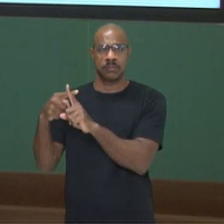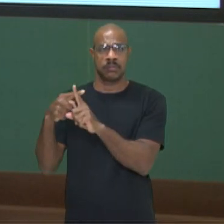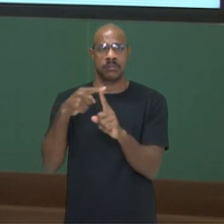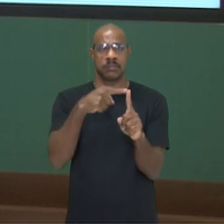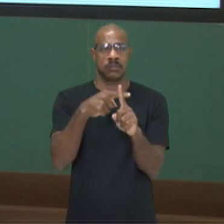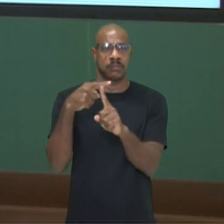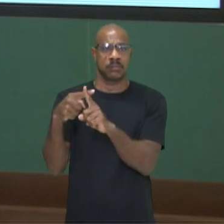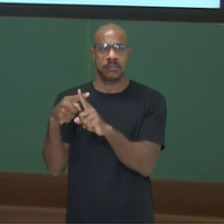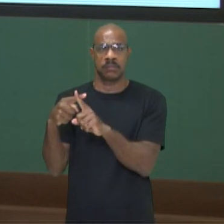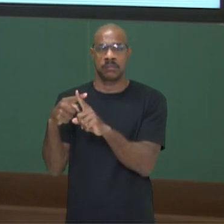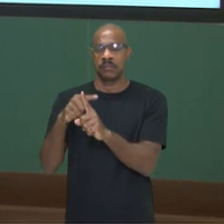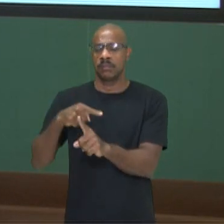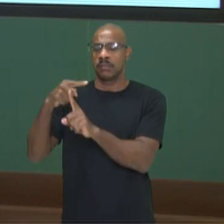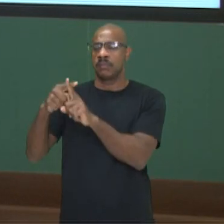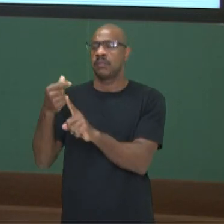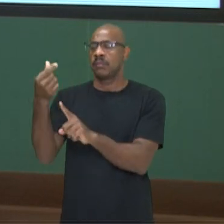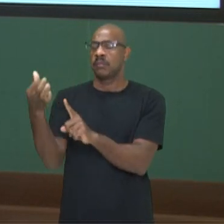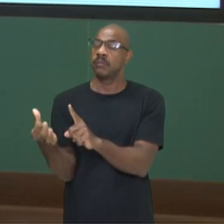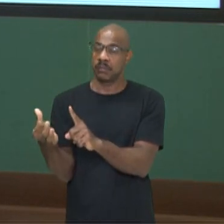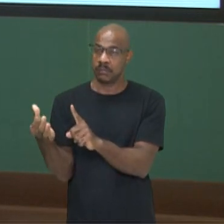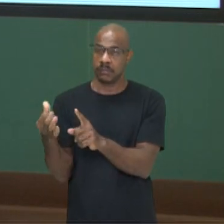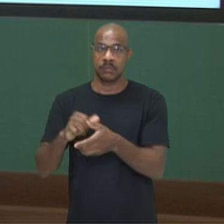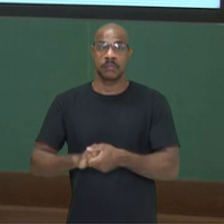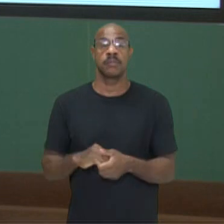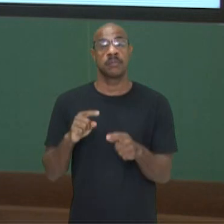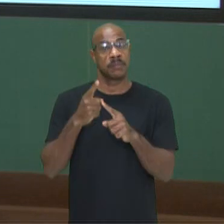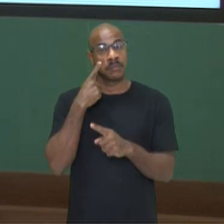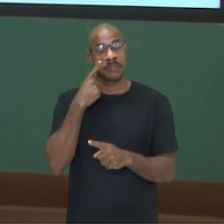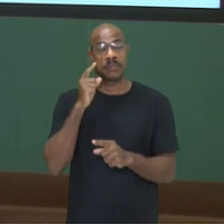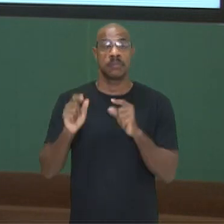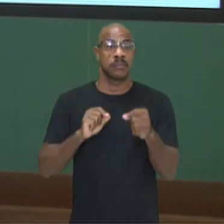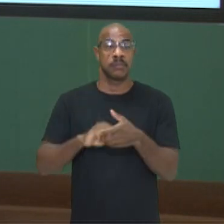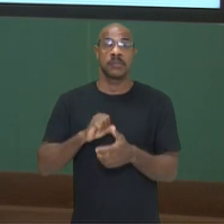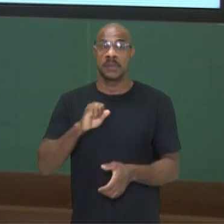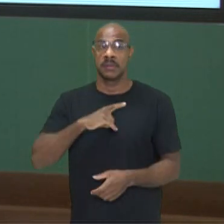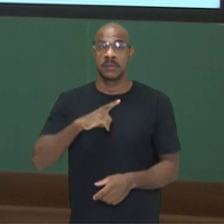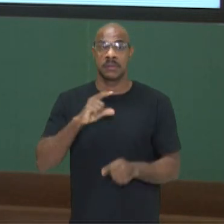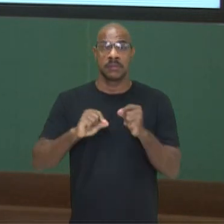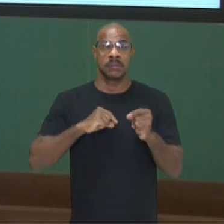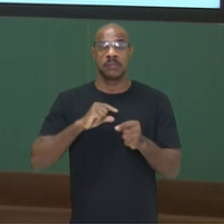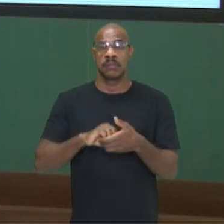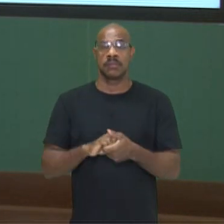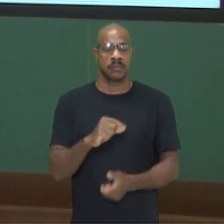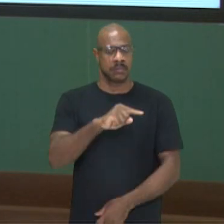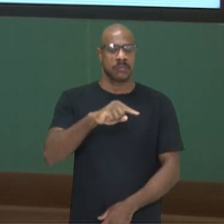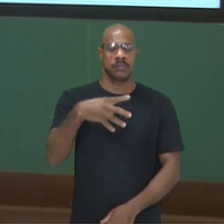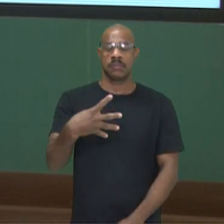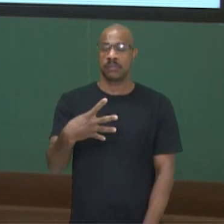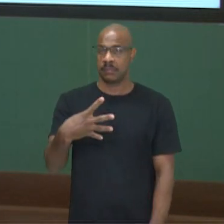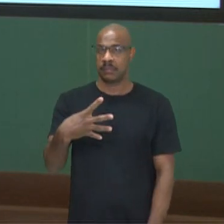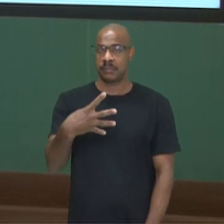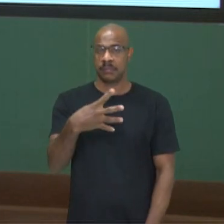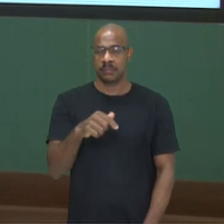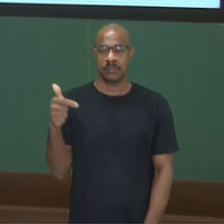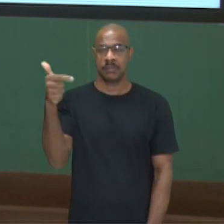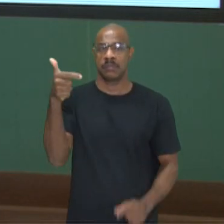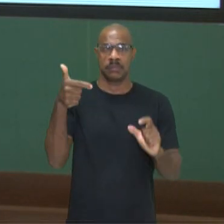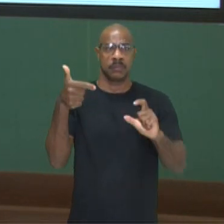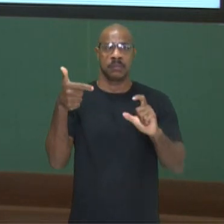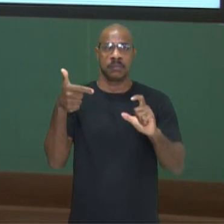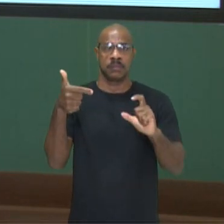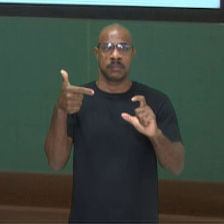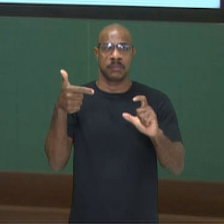com mais 16. Mas veja, se você elevar também o menos 4 ao